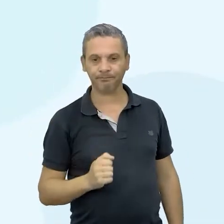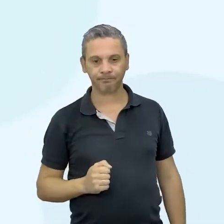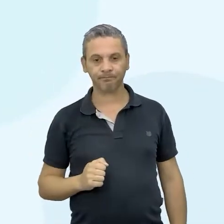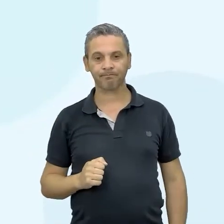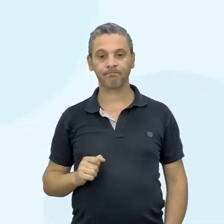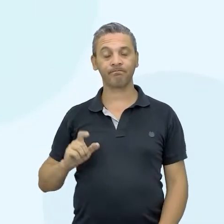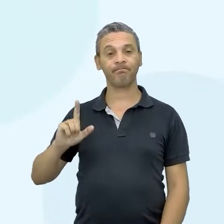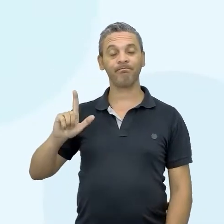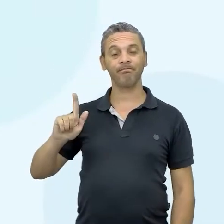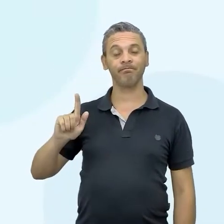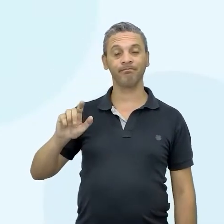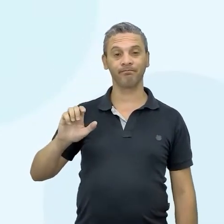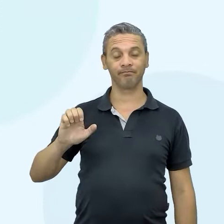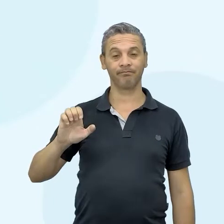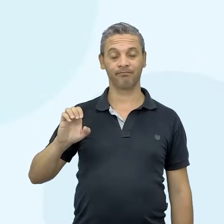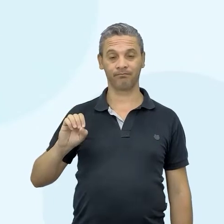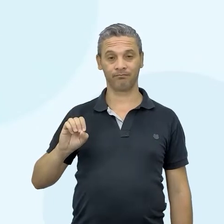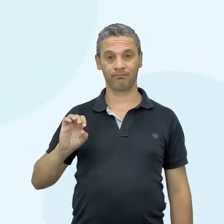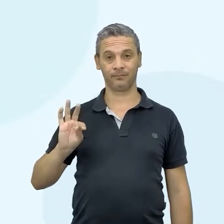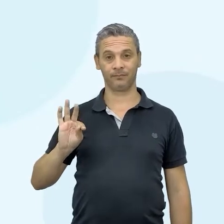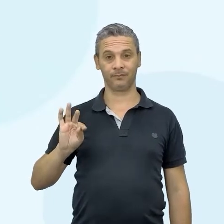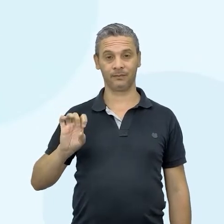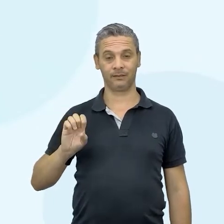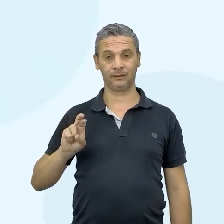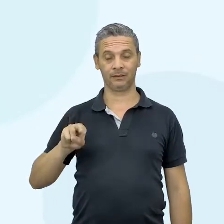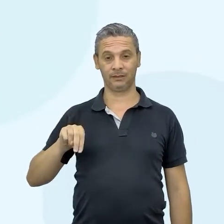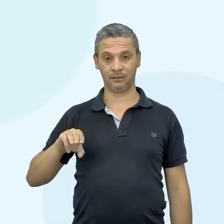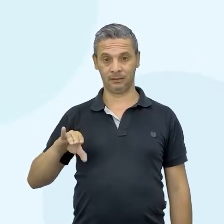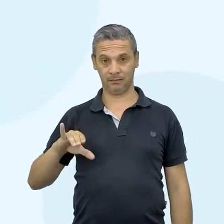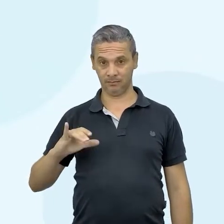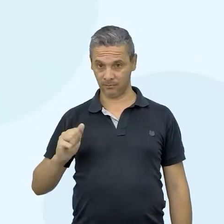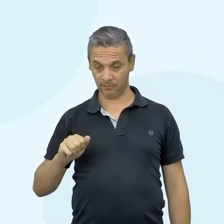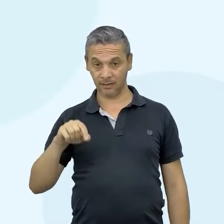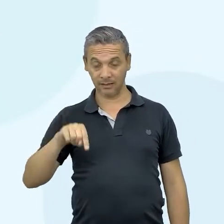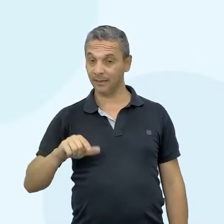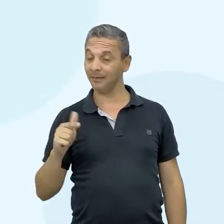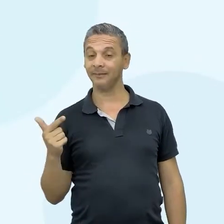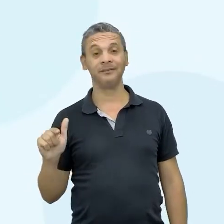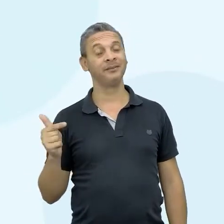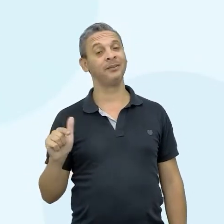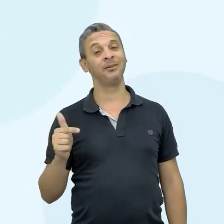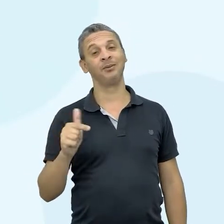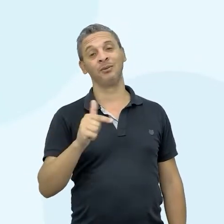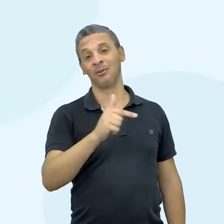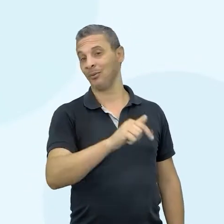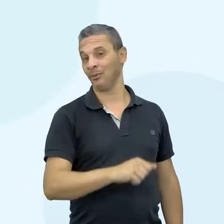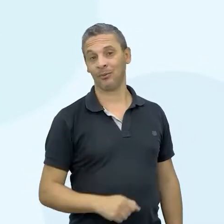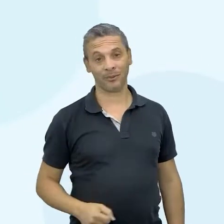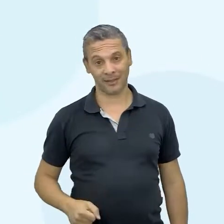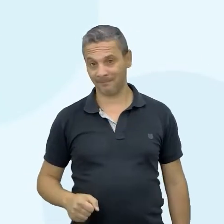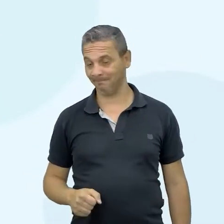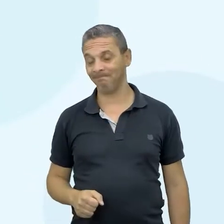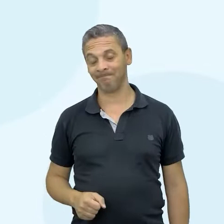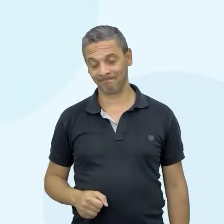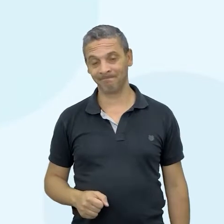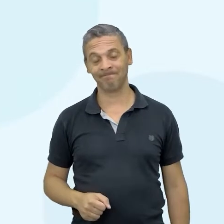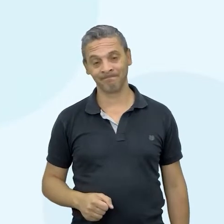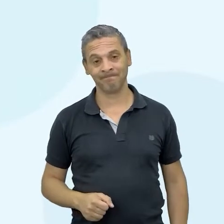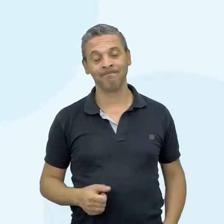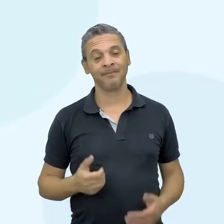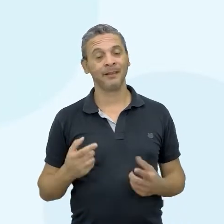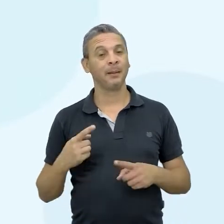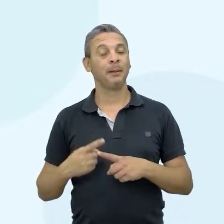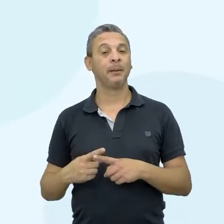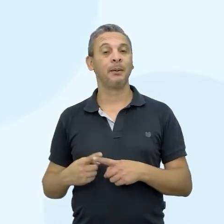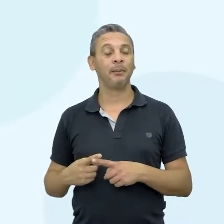geotérmicas ainda não são uma opção. Aqui no Brasil não tem, né? A gente viu que não dá para produzir geotérmica por enquanto. Por